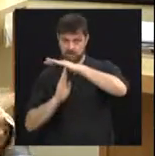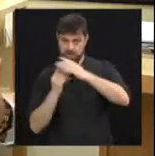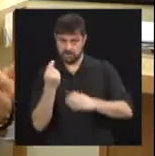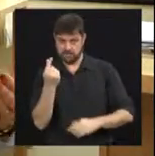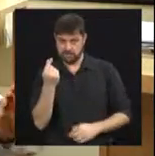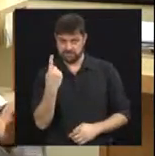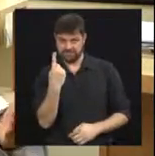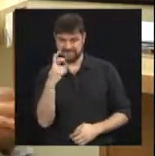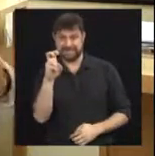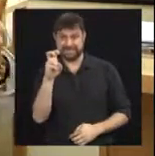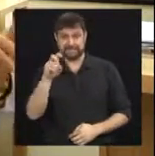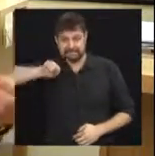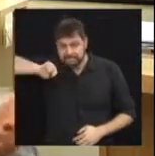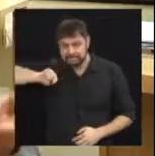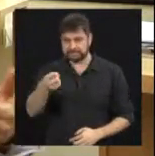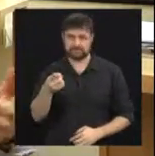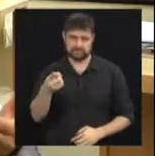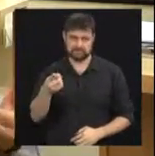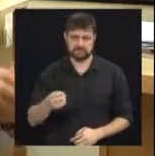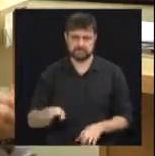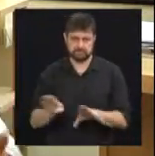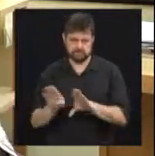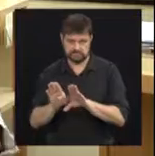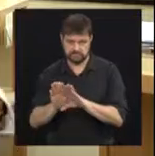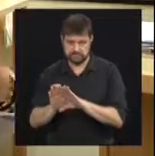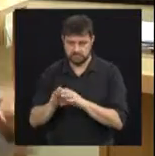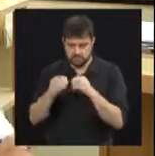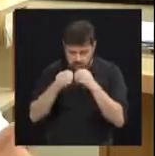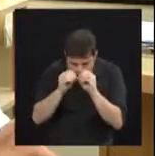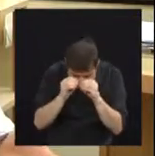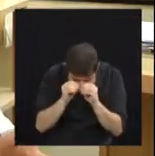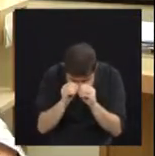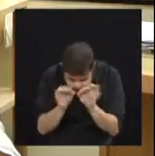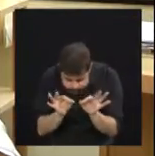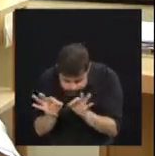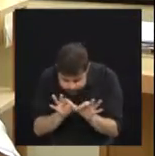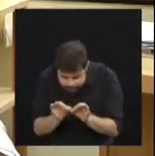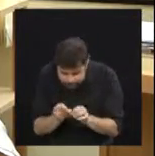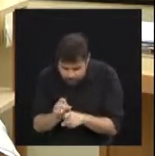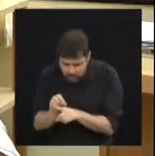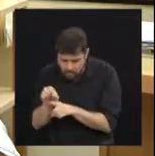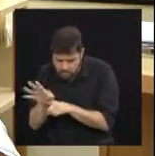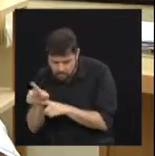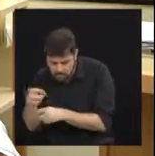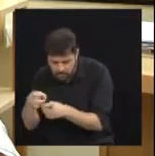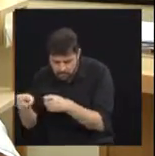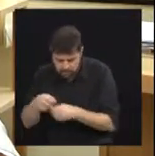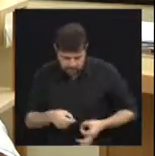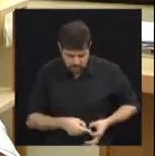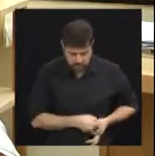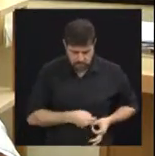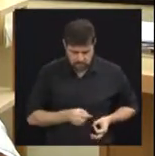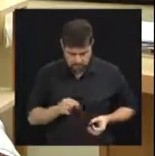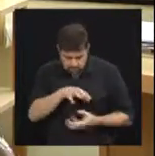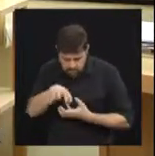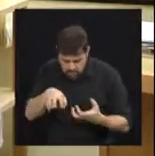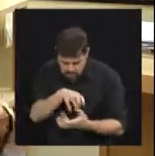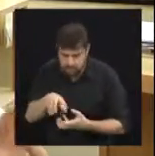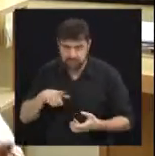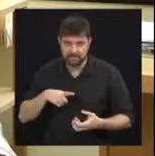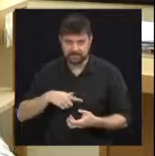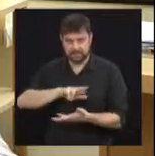valores que chegam a 10, 15 mil em algumas situações para tratamentos de fertilização in vitro, mas isso realmente varia de